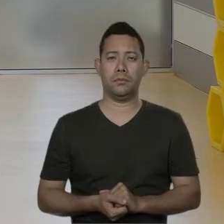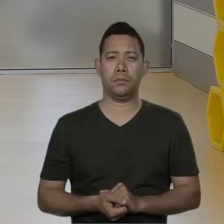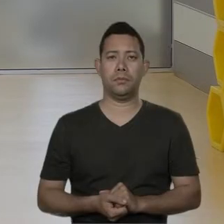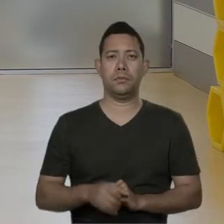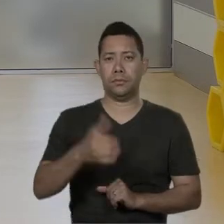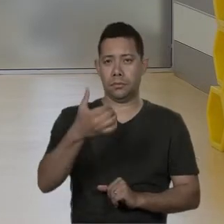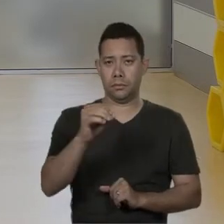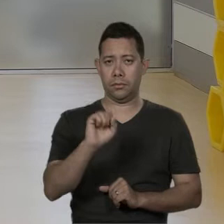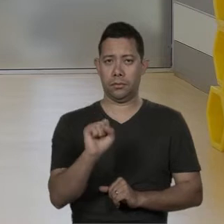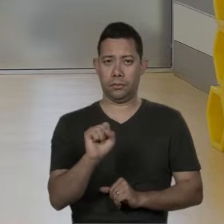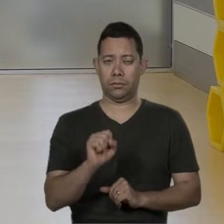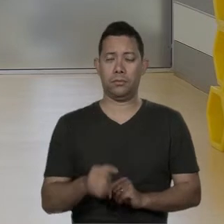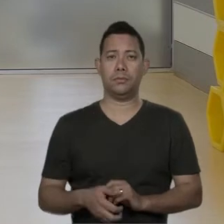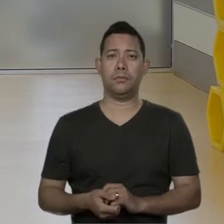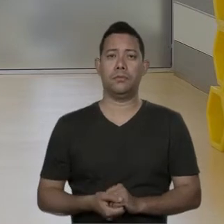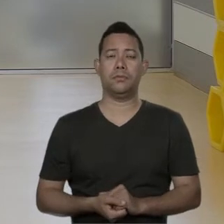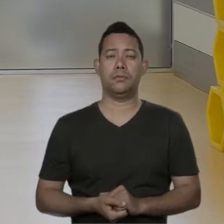Segura mais 10 segundinhos.